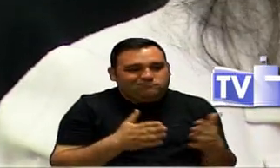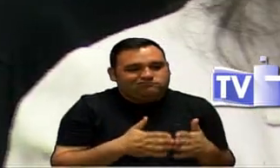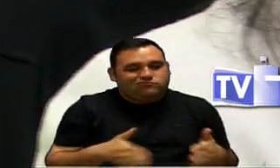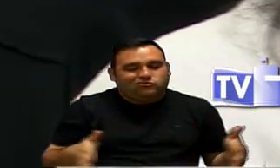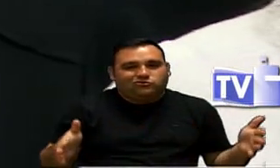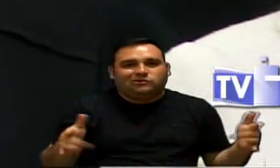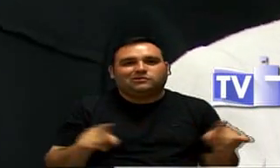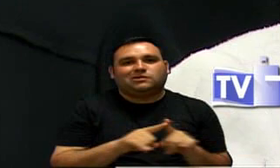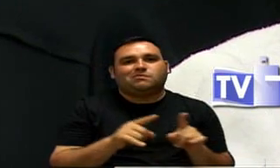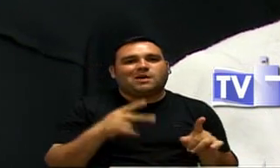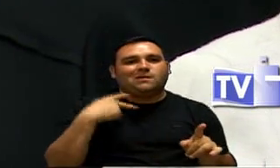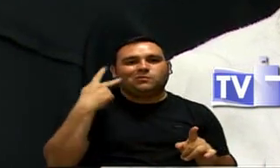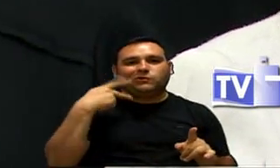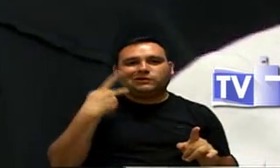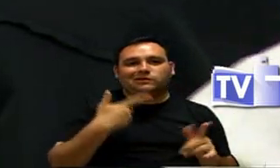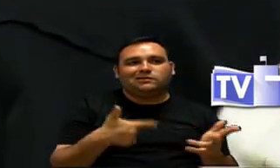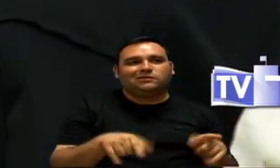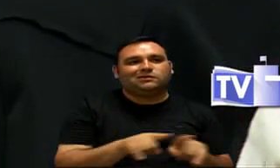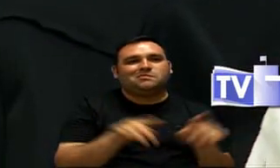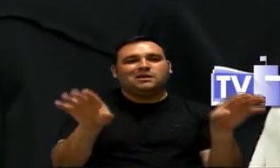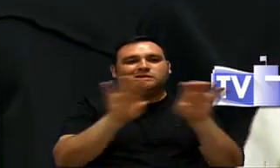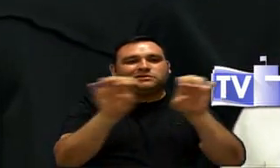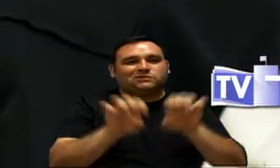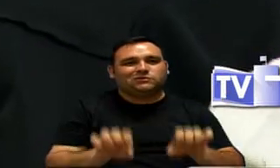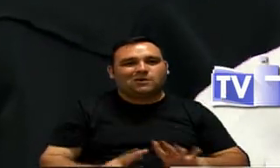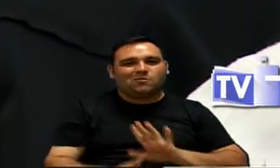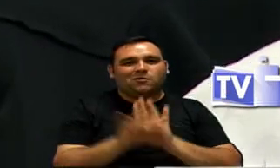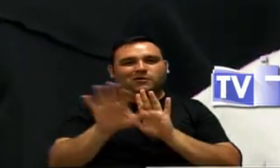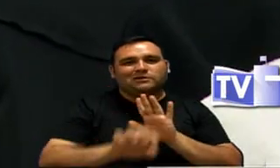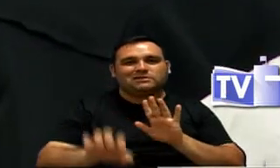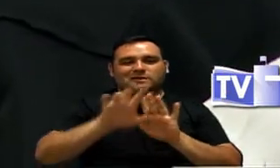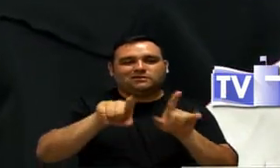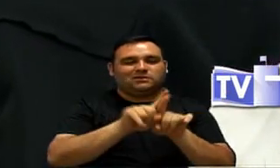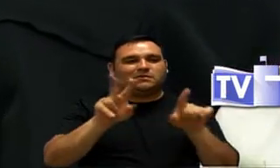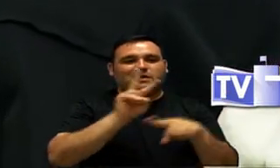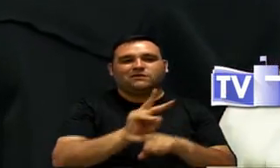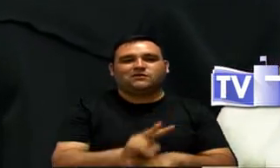e na política e nas estruturas do Estado também, a defensoria não é diferente, porque é